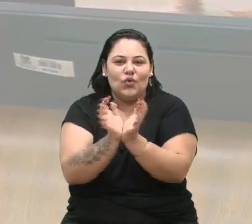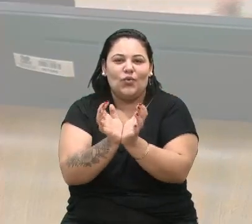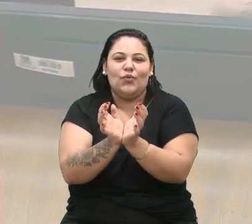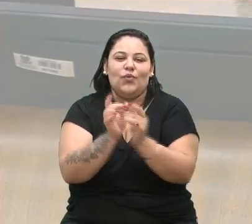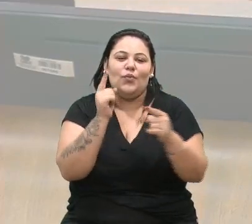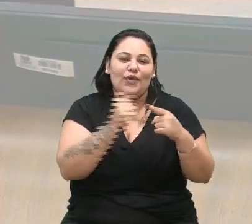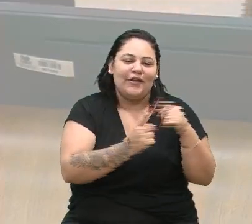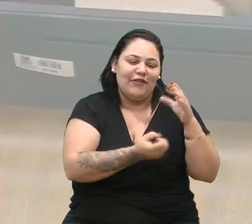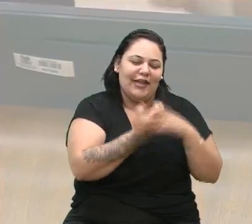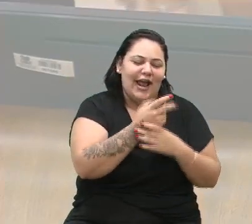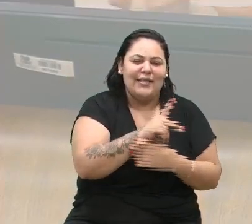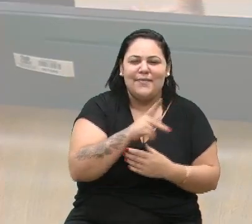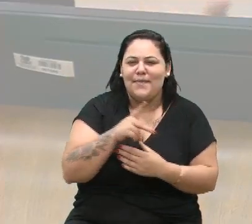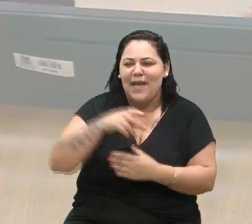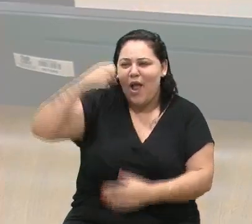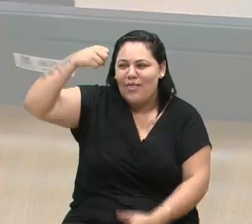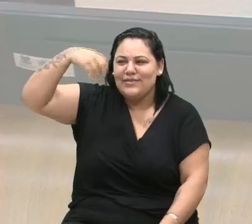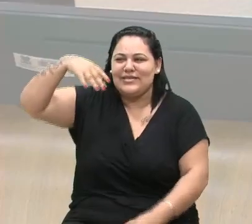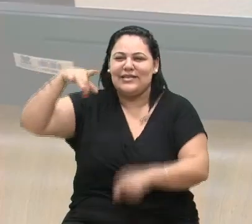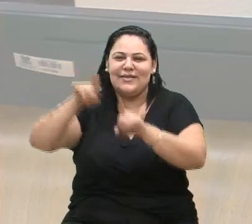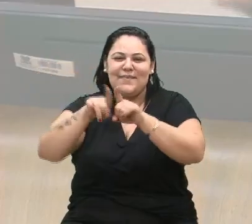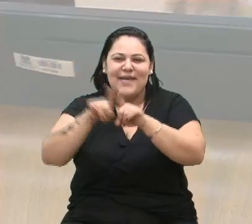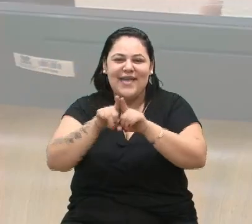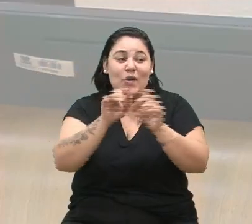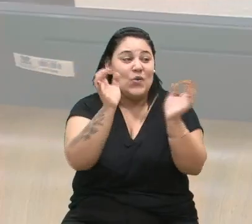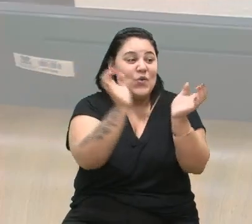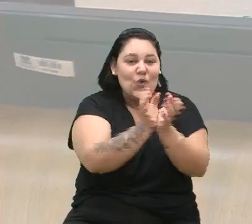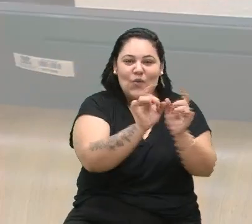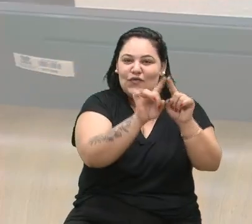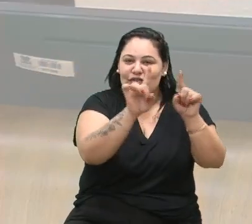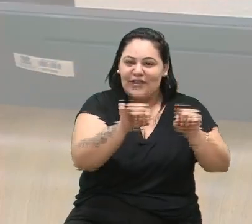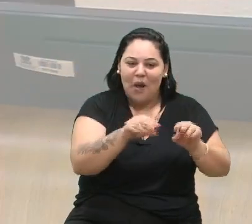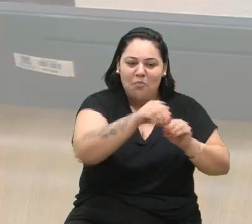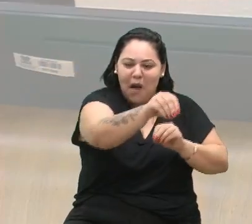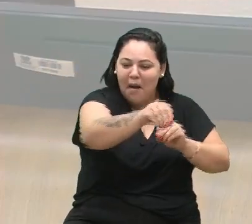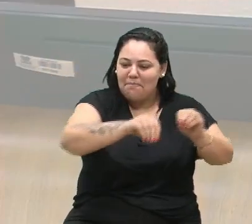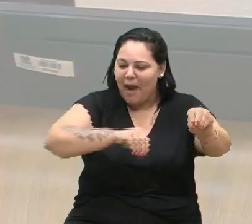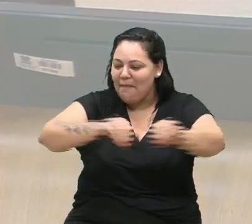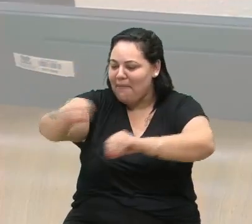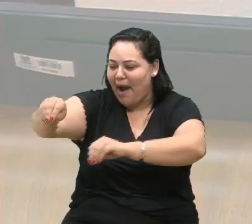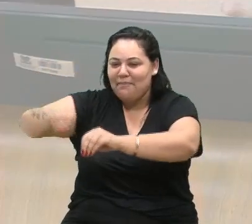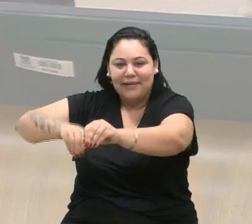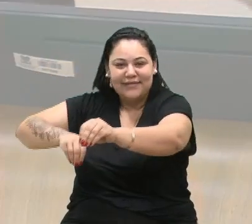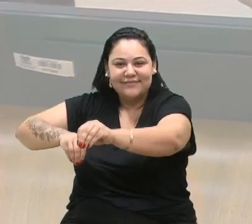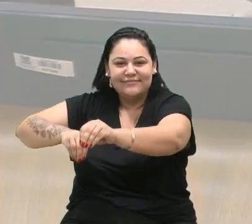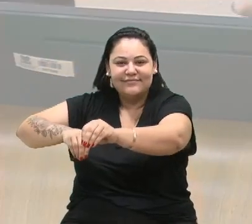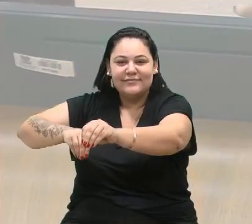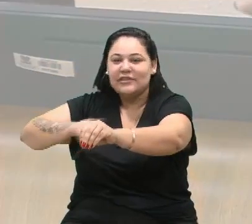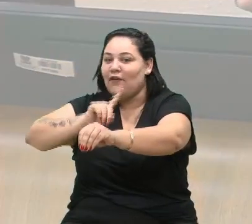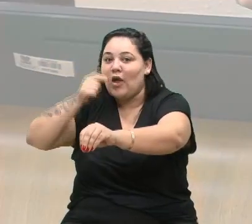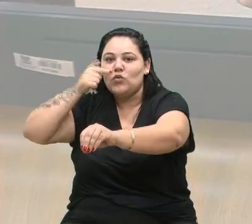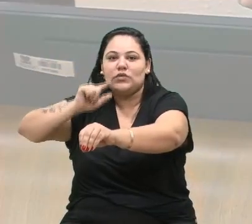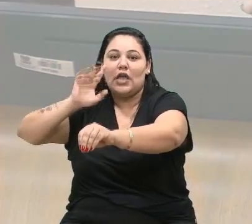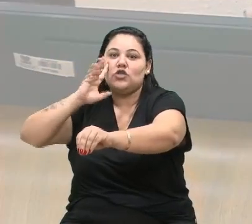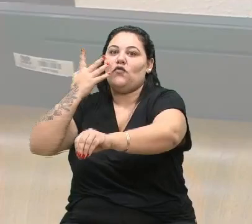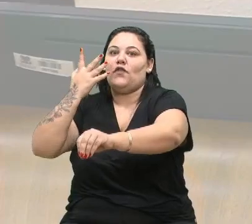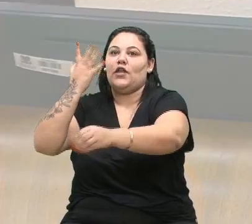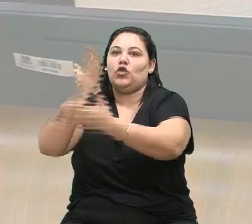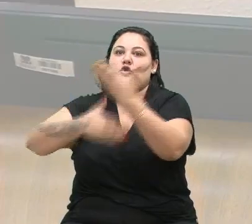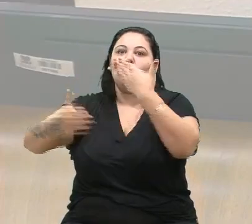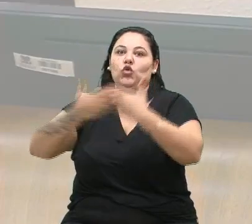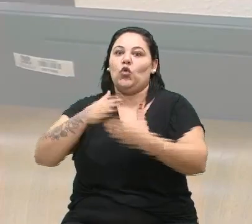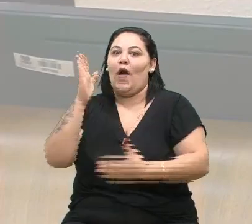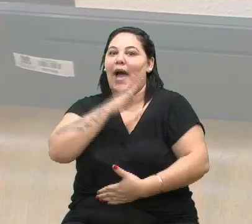PPP da iluminação, uma equipe que pode ser deslocada, que vai trabalhar diretamente com isso, que não vai resolver do dia para a noite, né, seu Camilles, porque